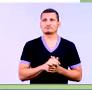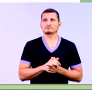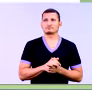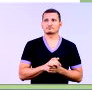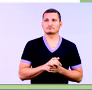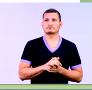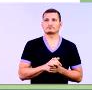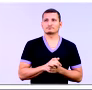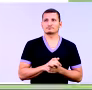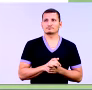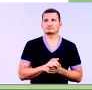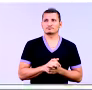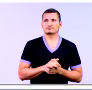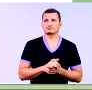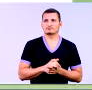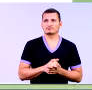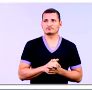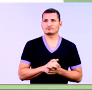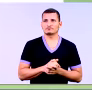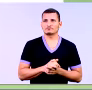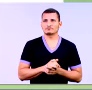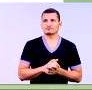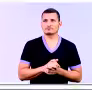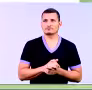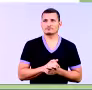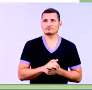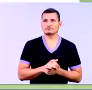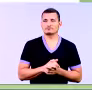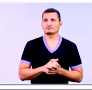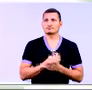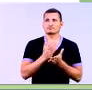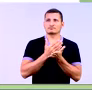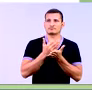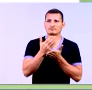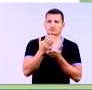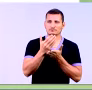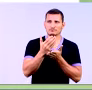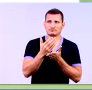nós saímos de uma situação inicial.